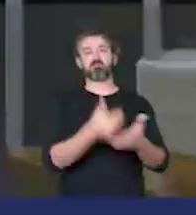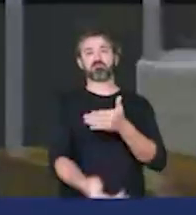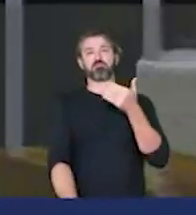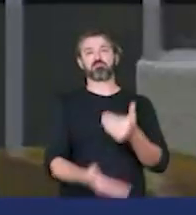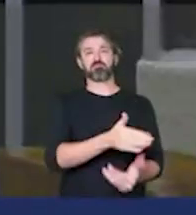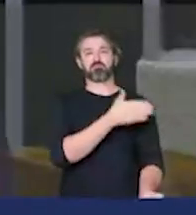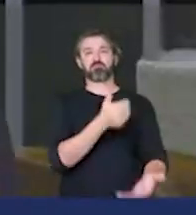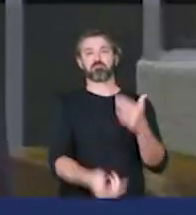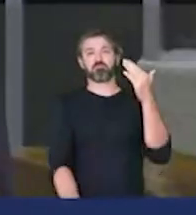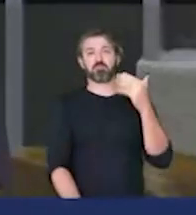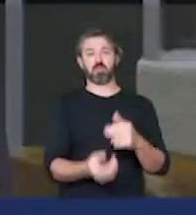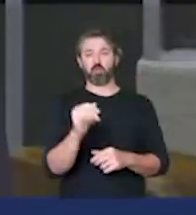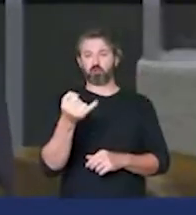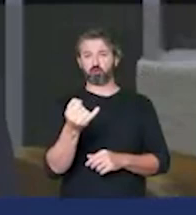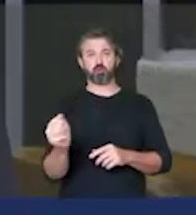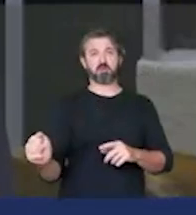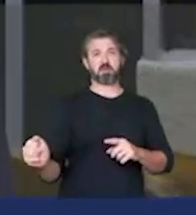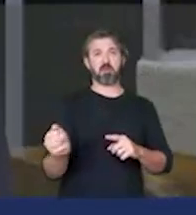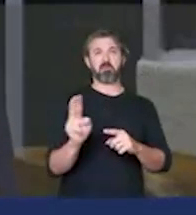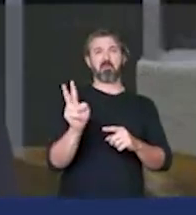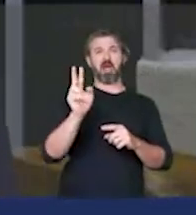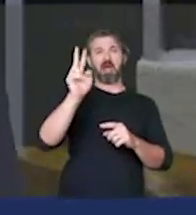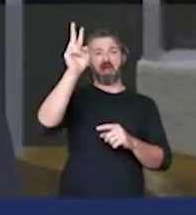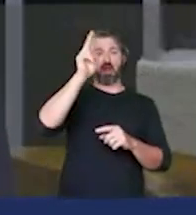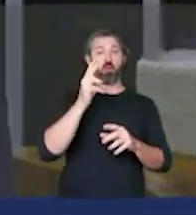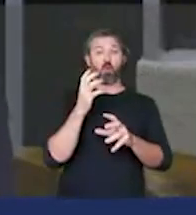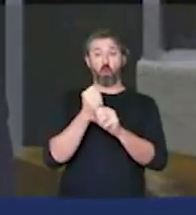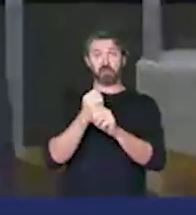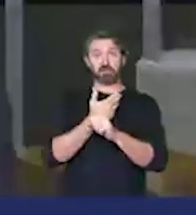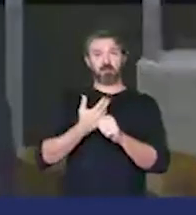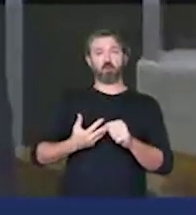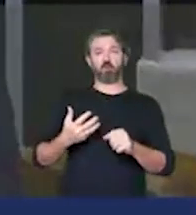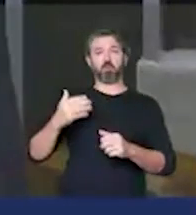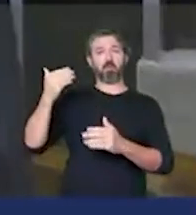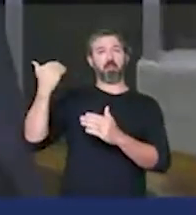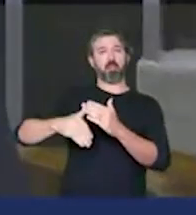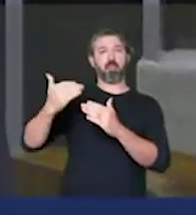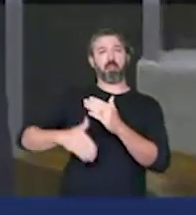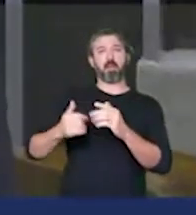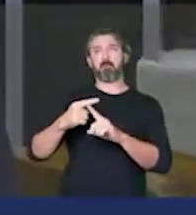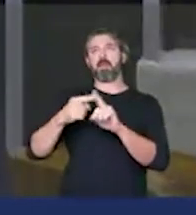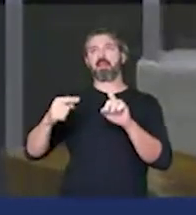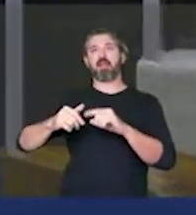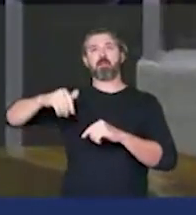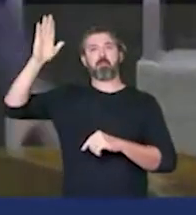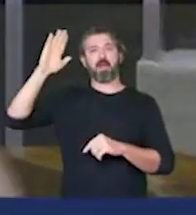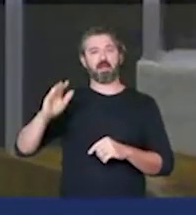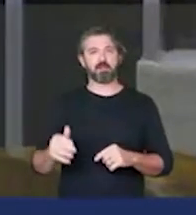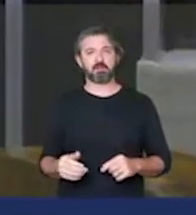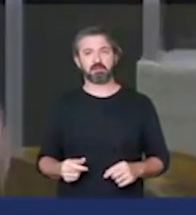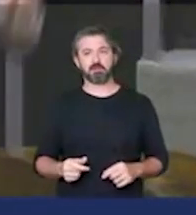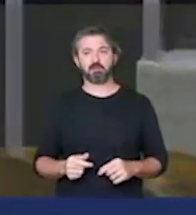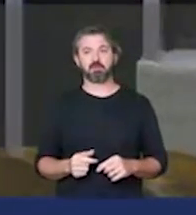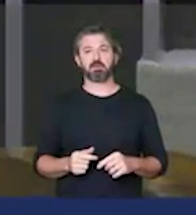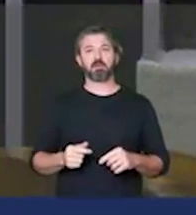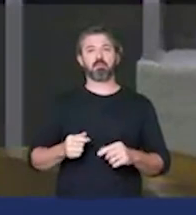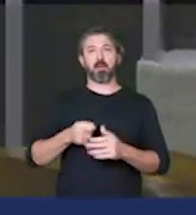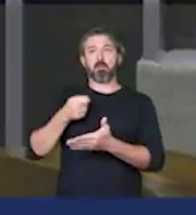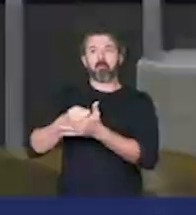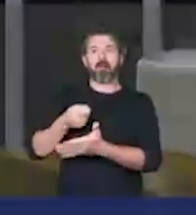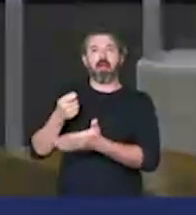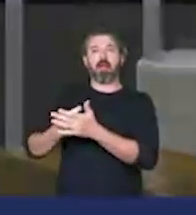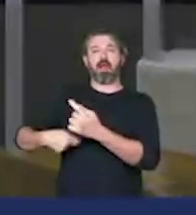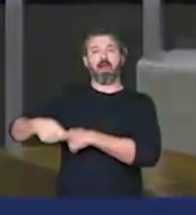aí. Quando a taxa de juros vai e consome o orçamento público, a metade ou mais do orçamento público, para